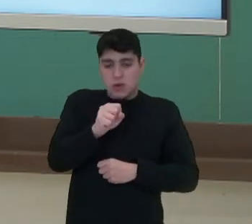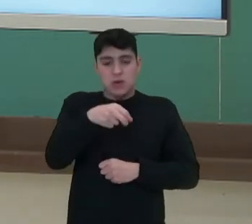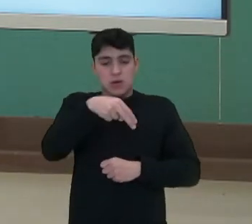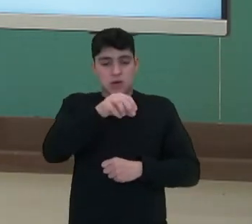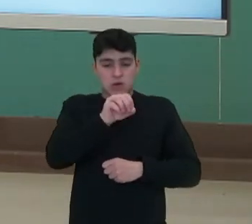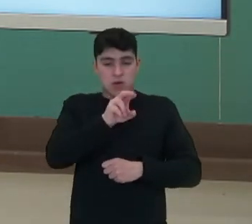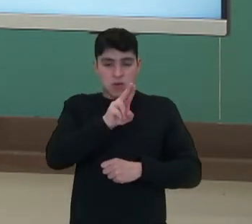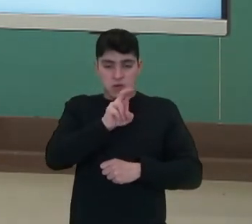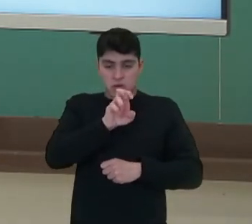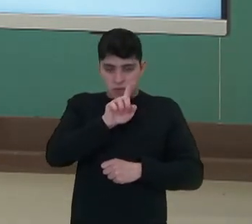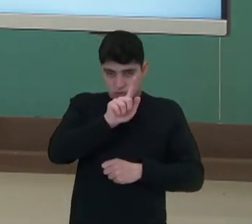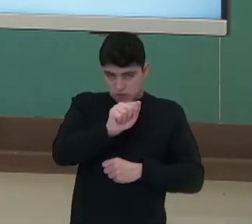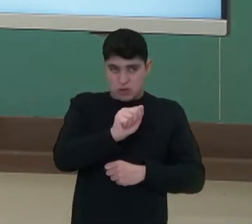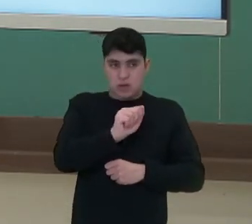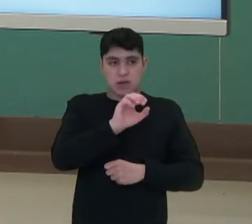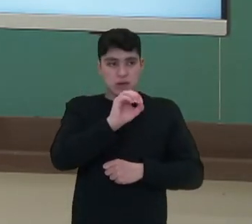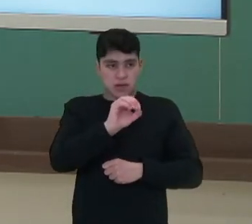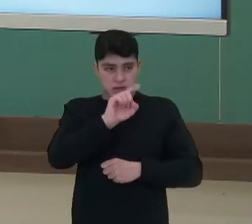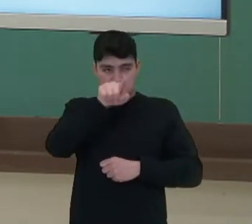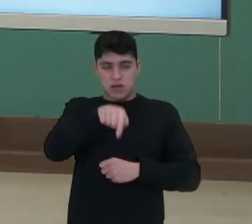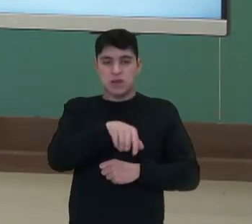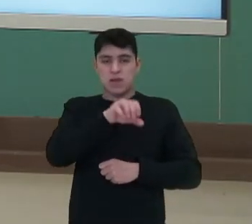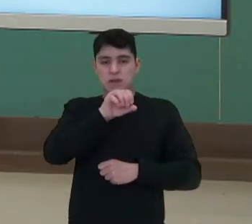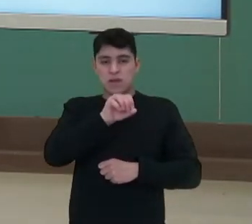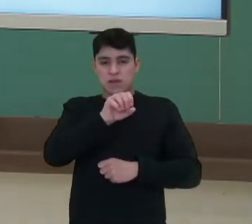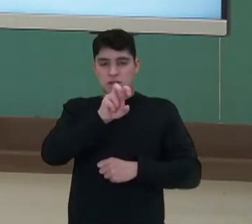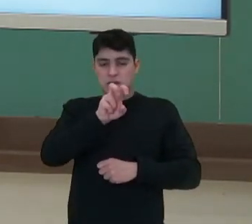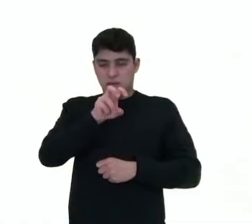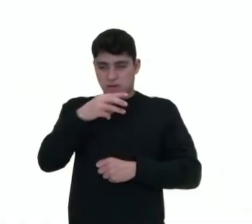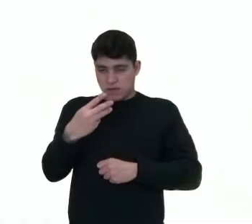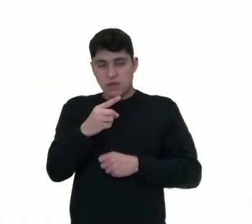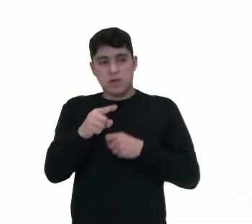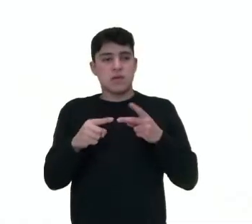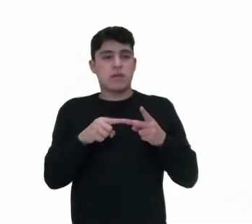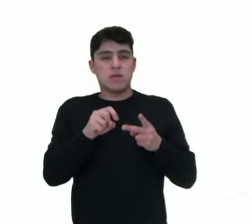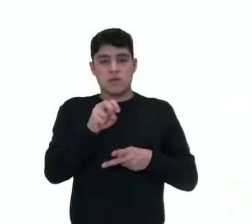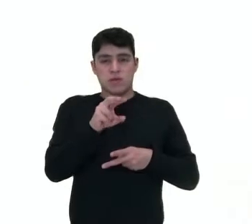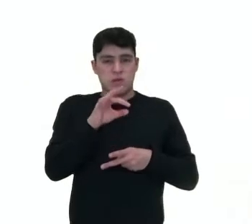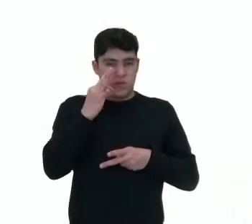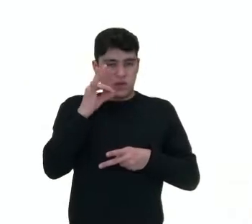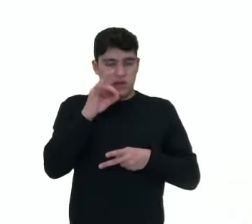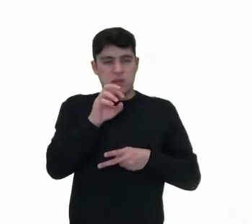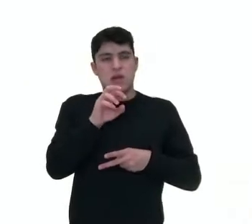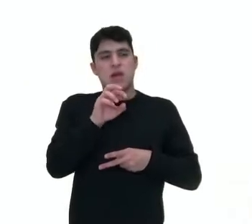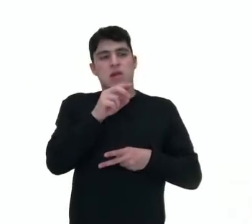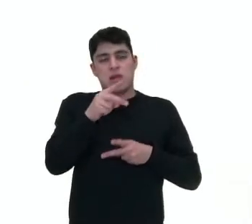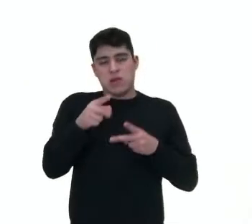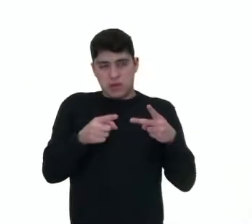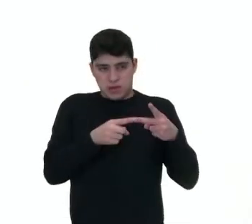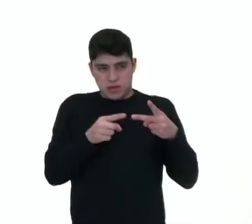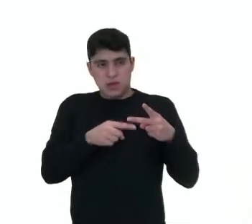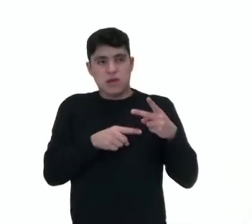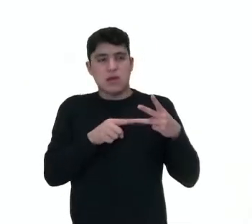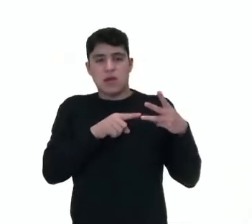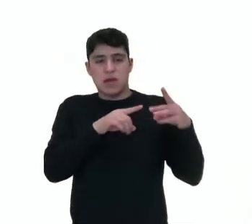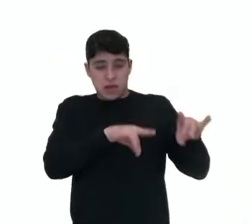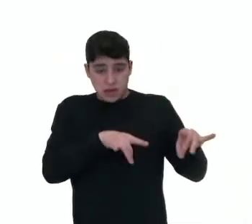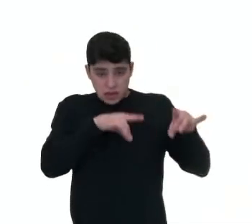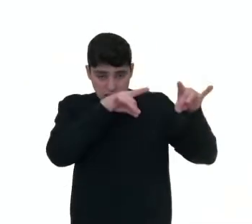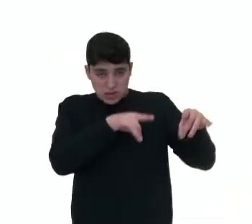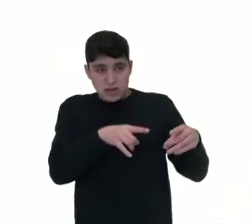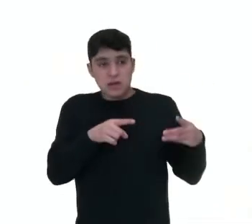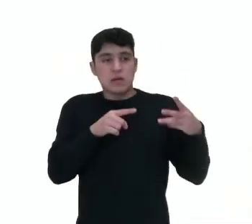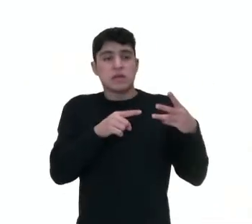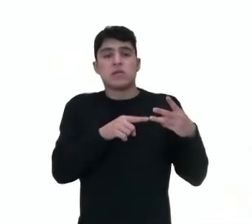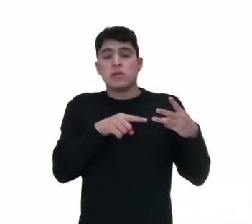primeiro lugar, com 0,953, a Suíça em segundo lugar, a Austrália, que está no hemisfério